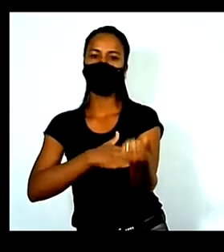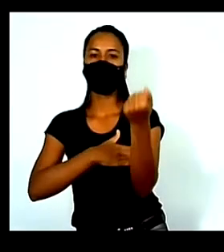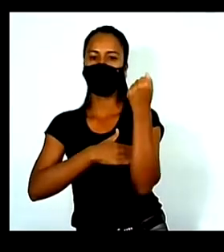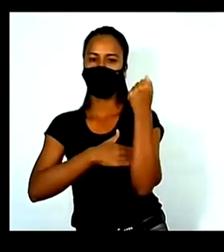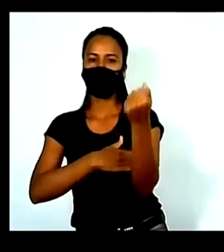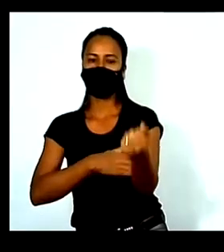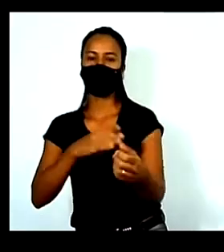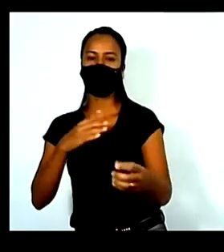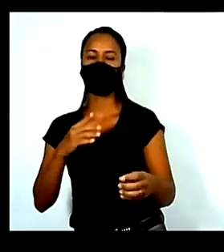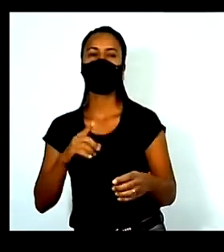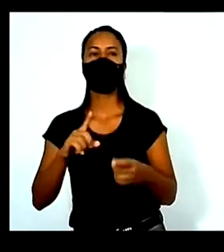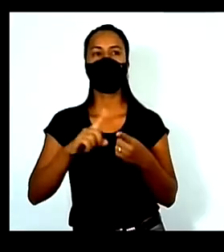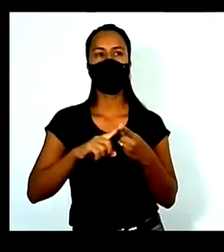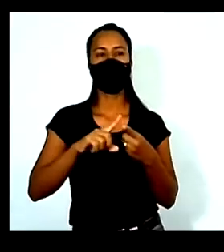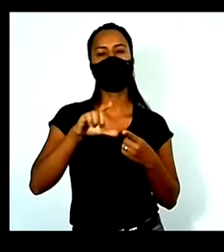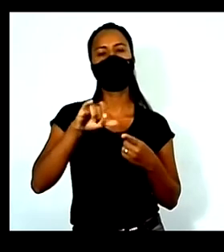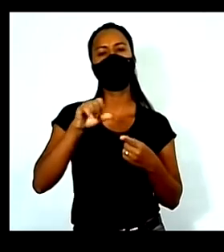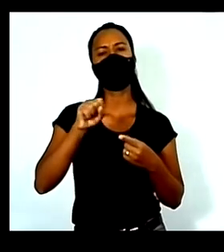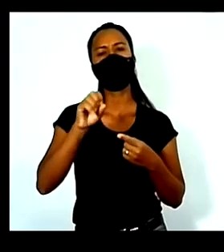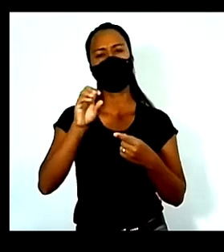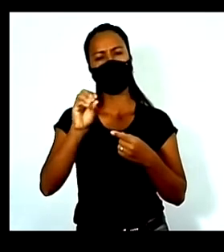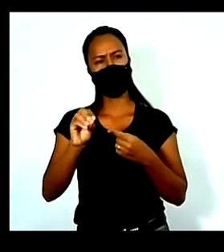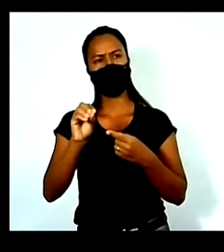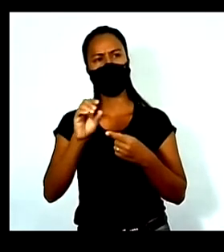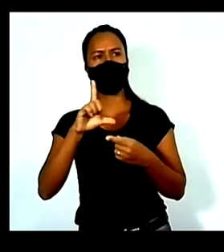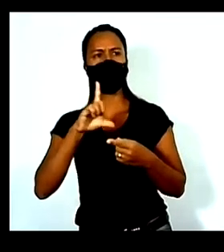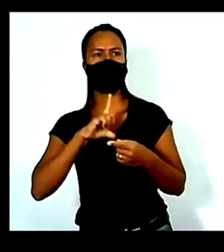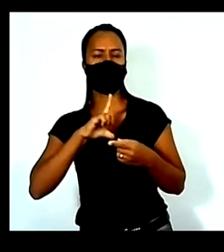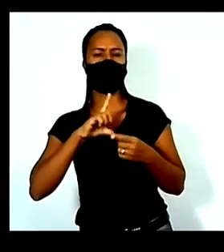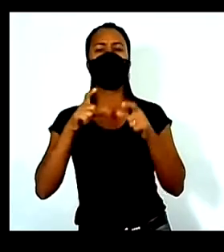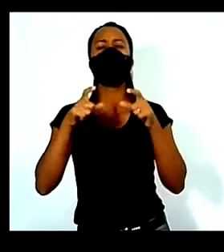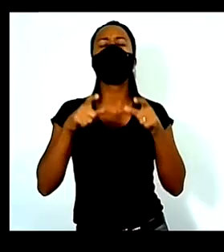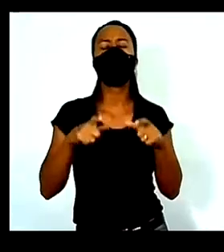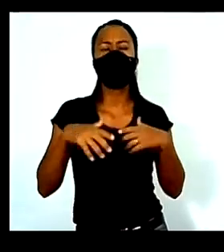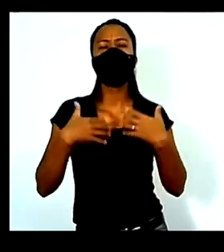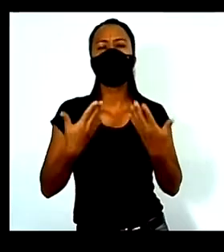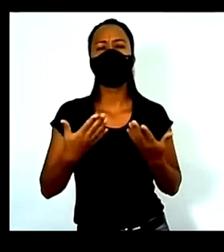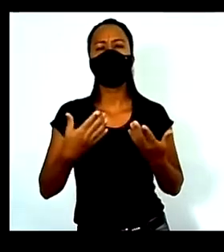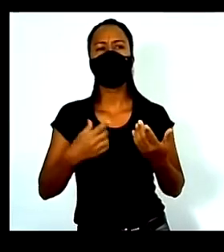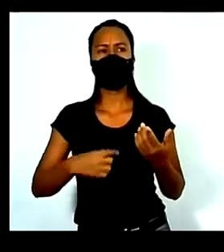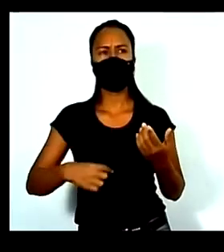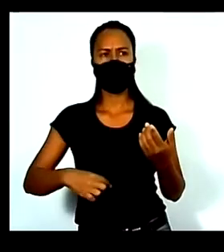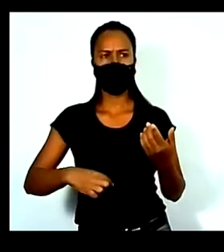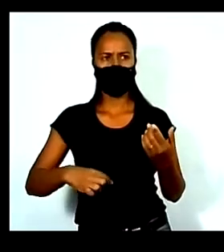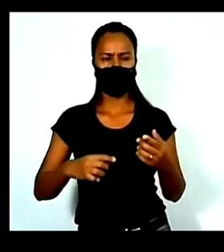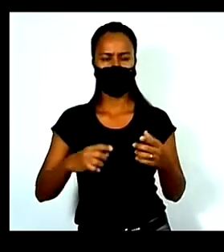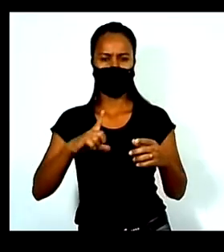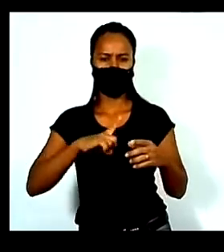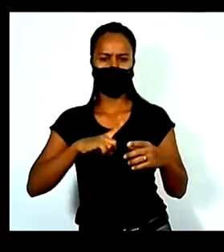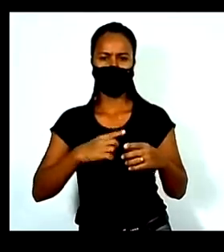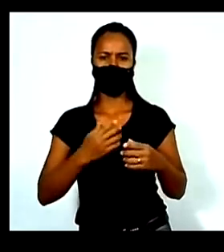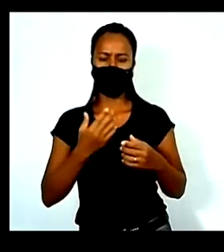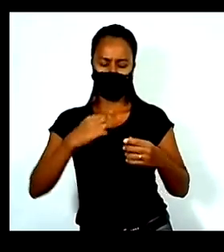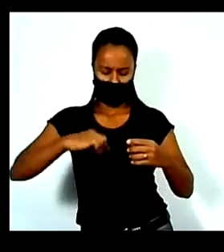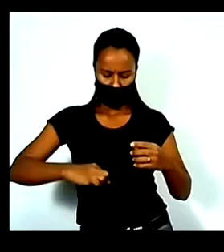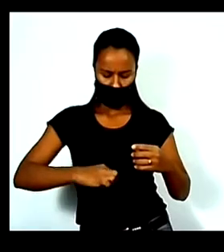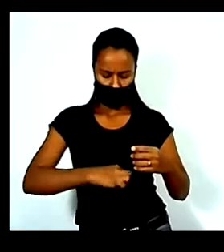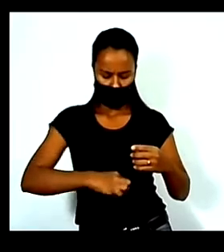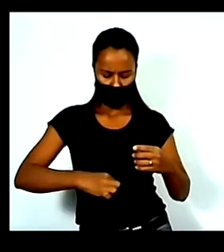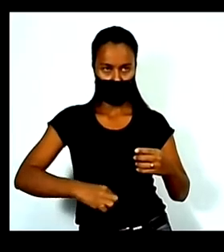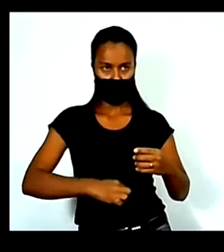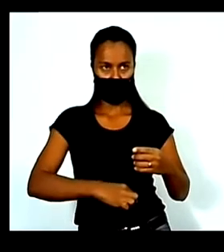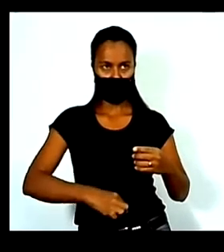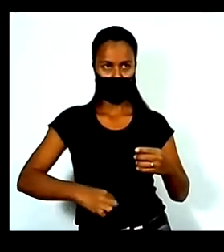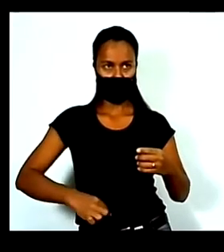certo? E o músculo liso, ele está localizado nos nossos órgãos internos do sistema digestório. Então, é ele que